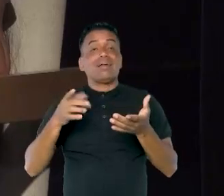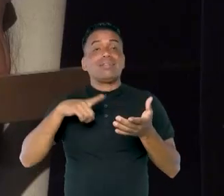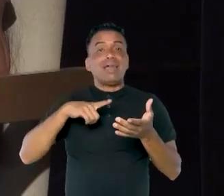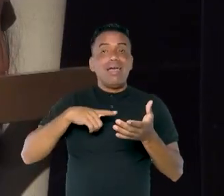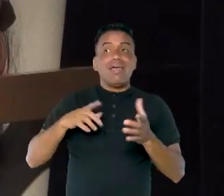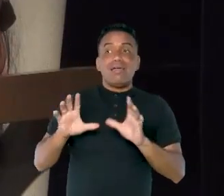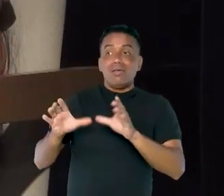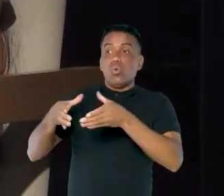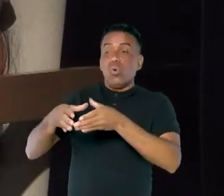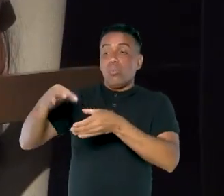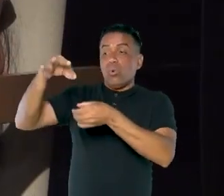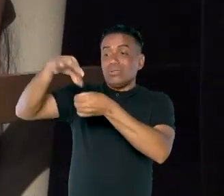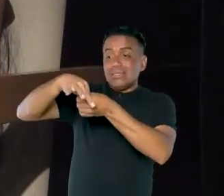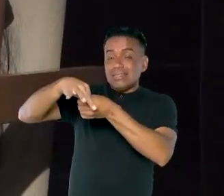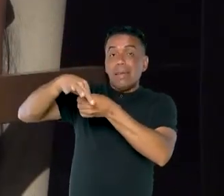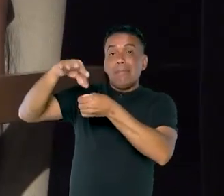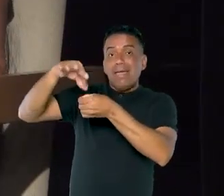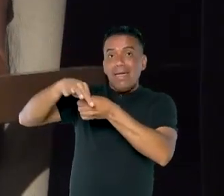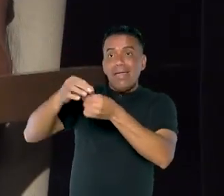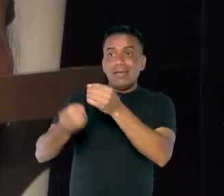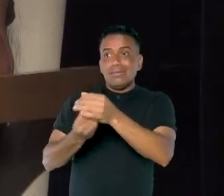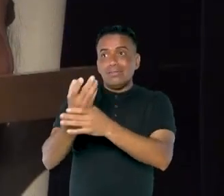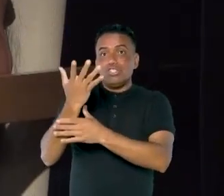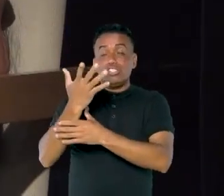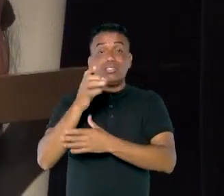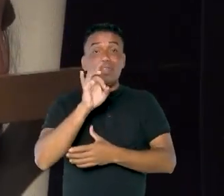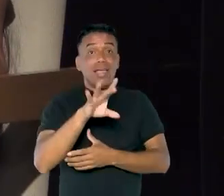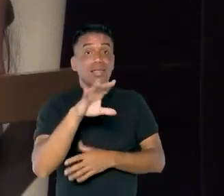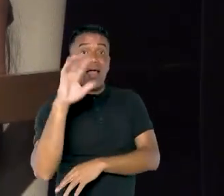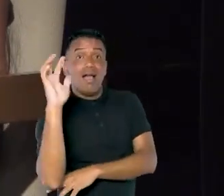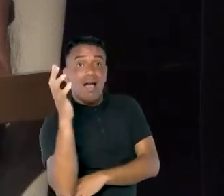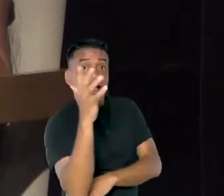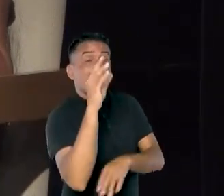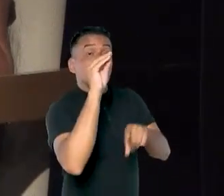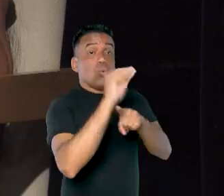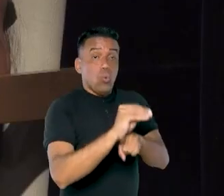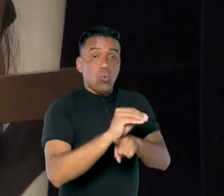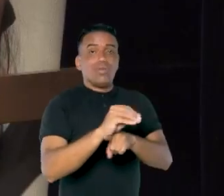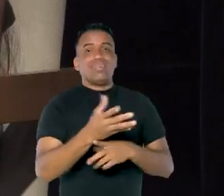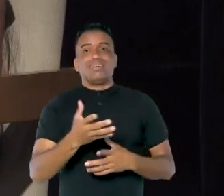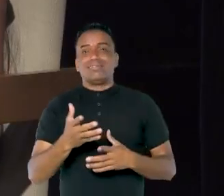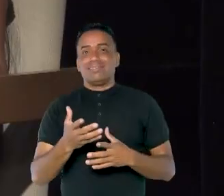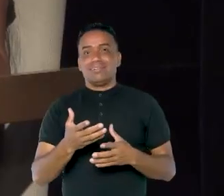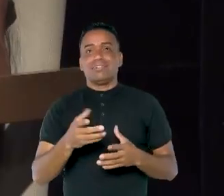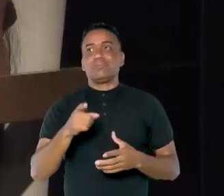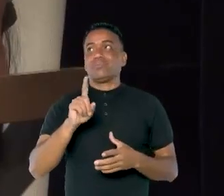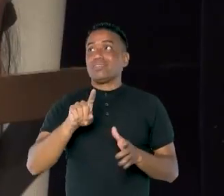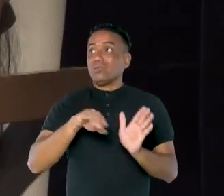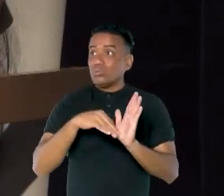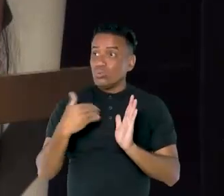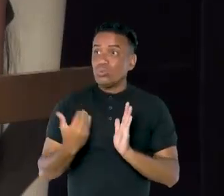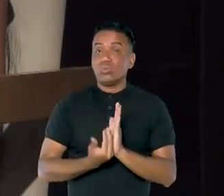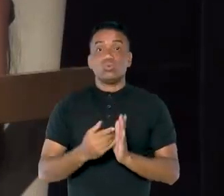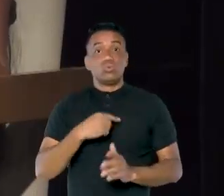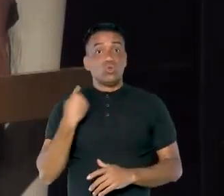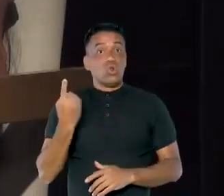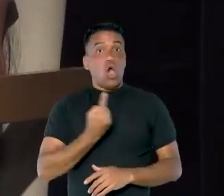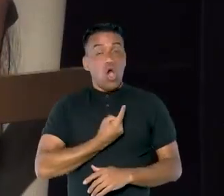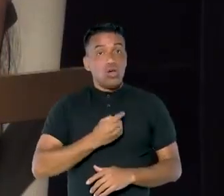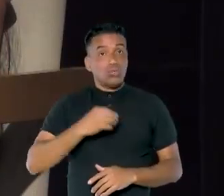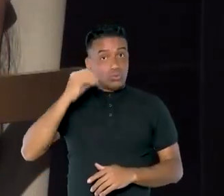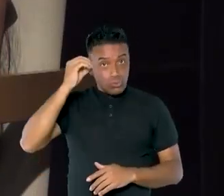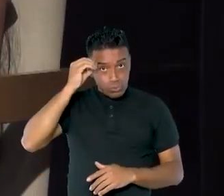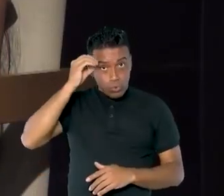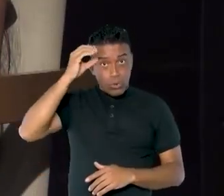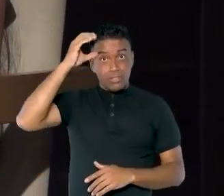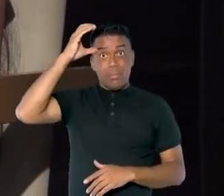os cestos que cuida só das árvores. E aí, todo esse nosso conhecimento que está